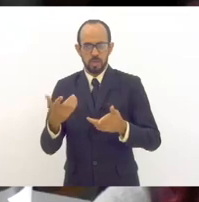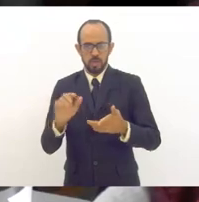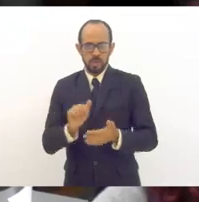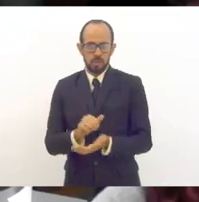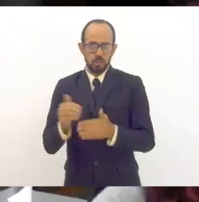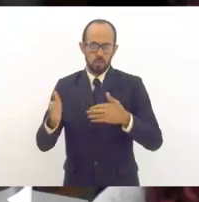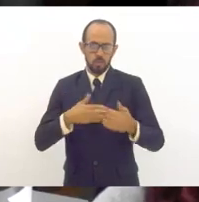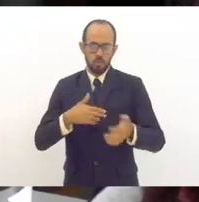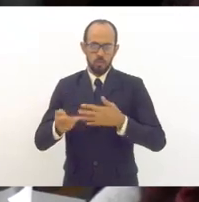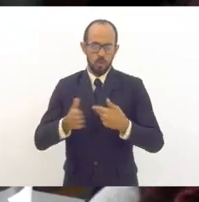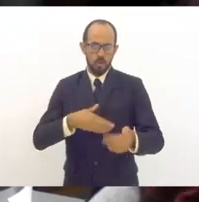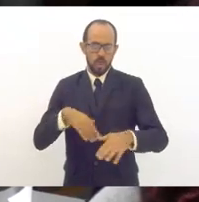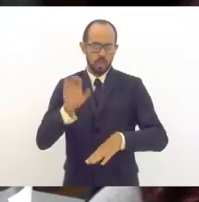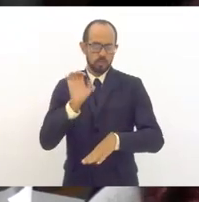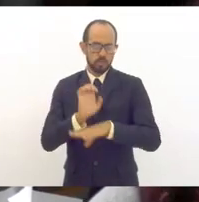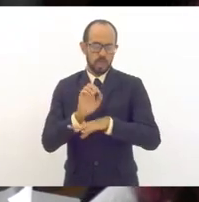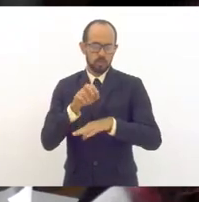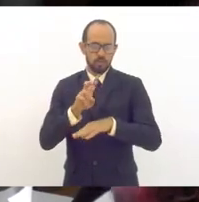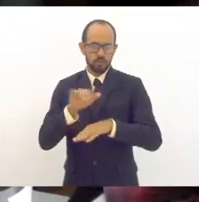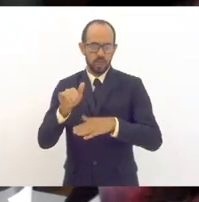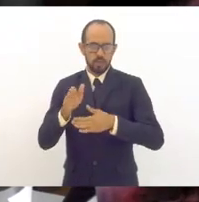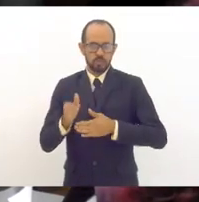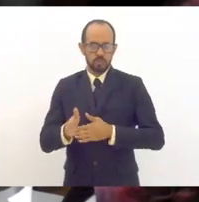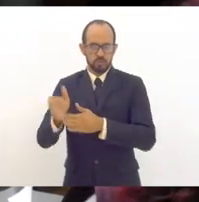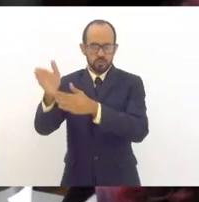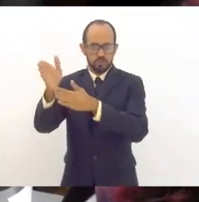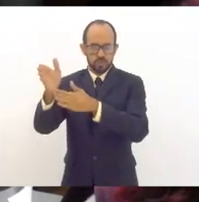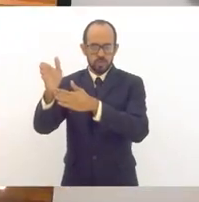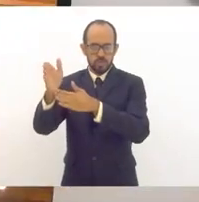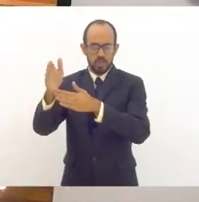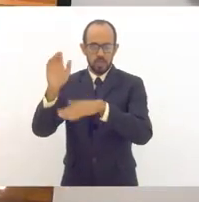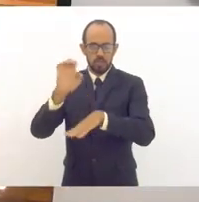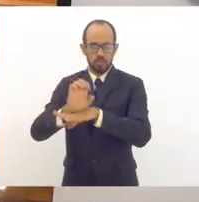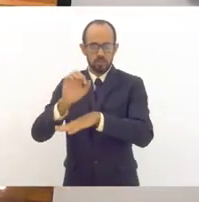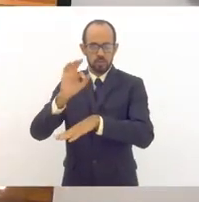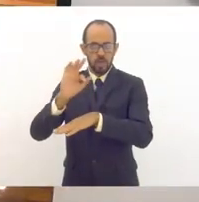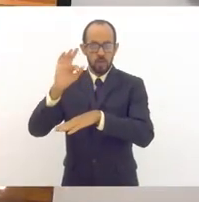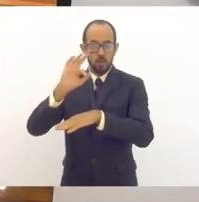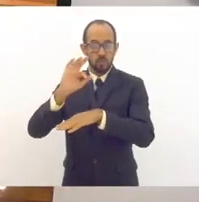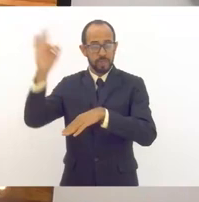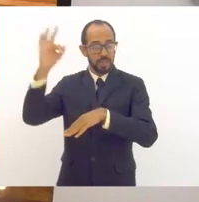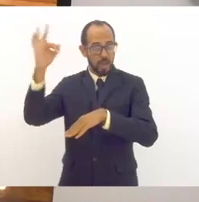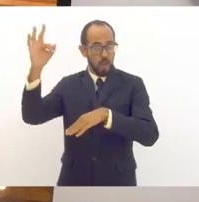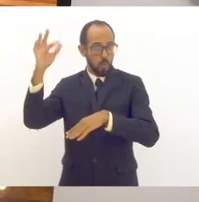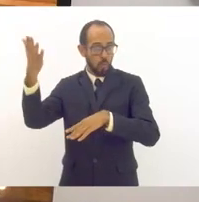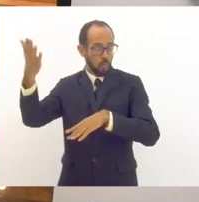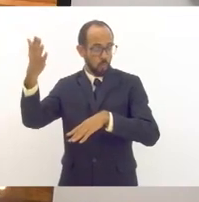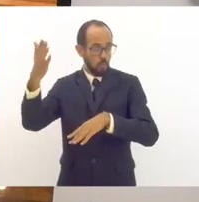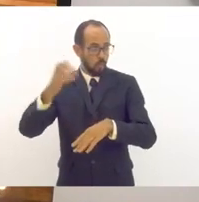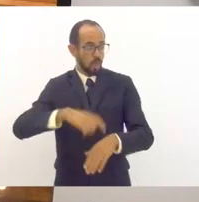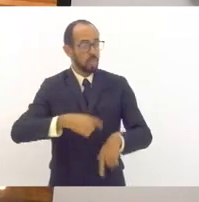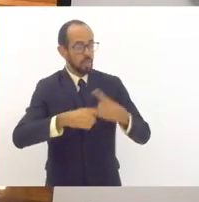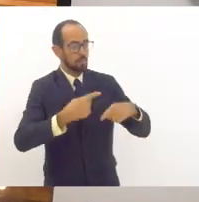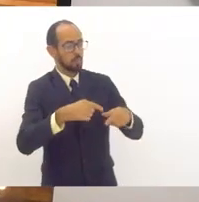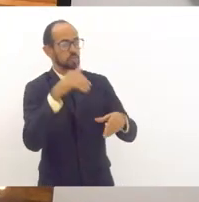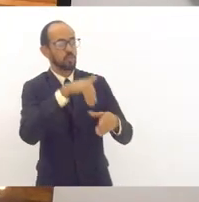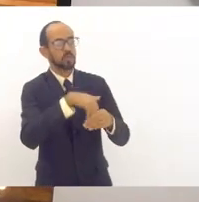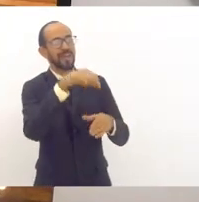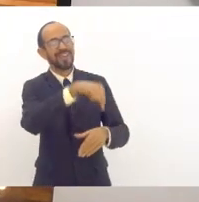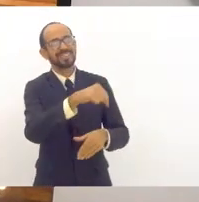da federação vai seguir a nova Federal tem que votar no plenário tem que votar no Parlamento depois que votar Aí sim